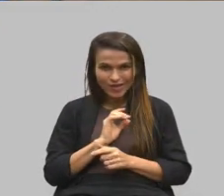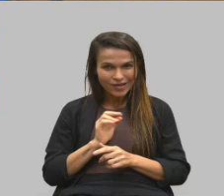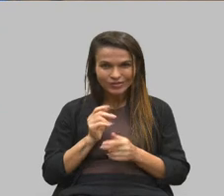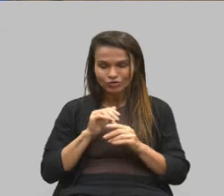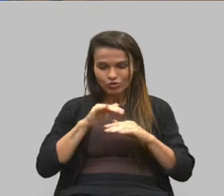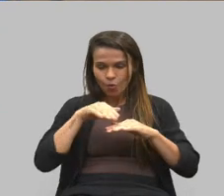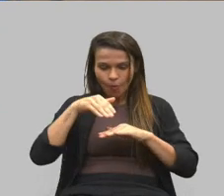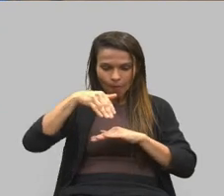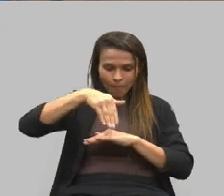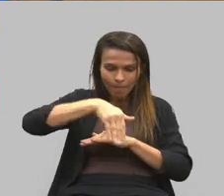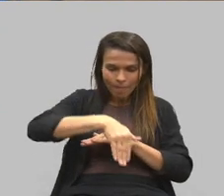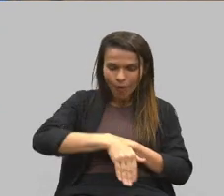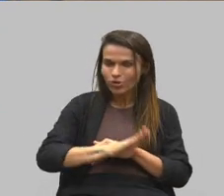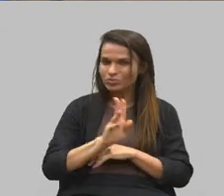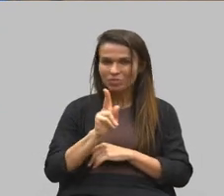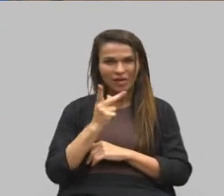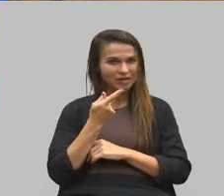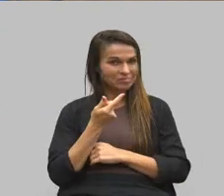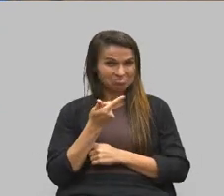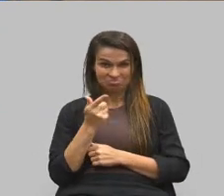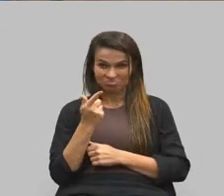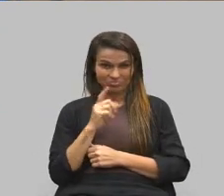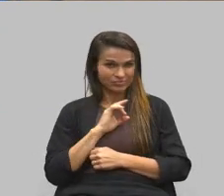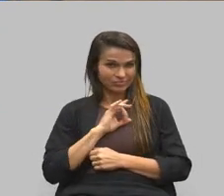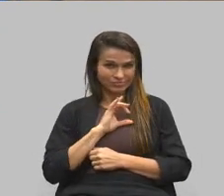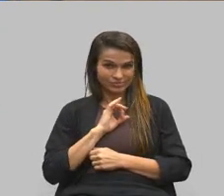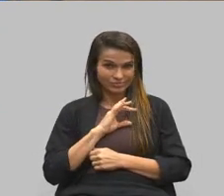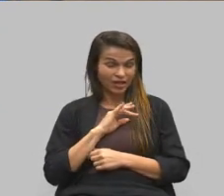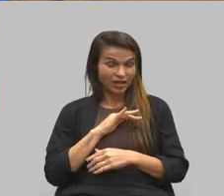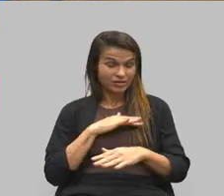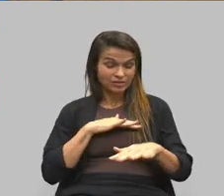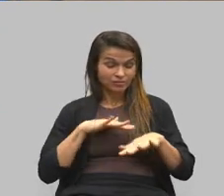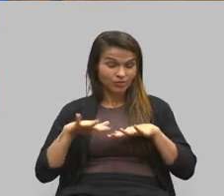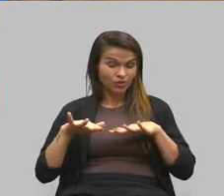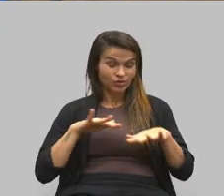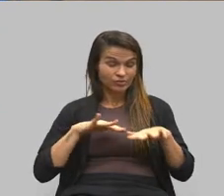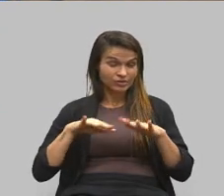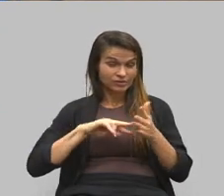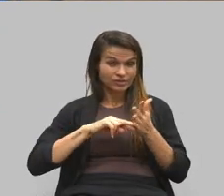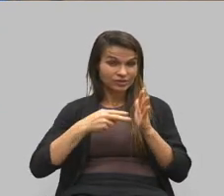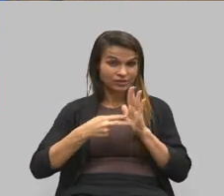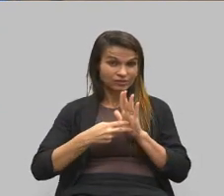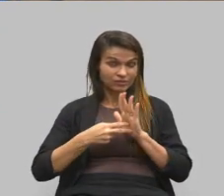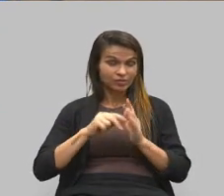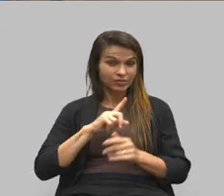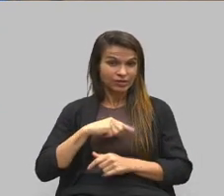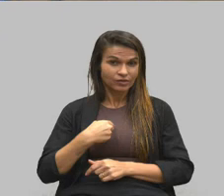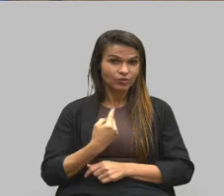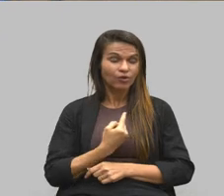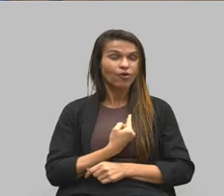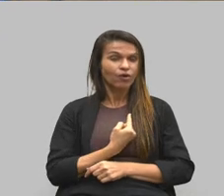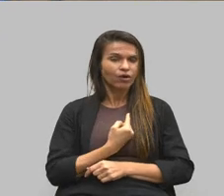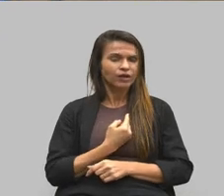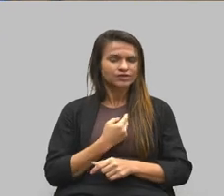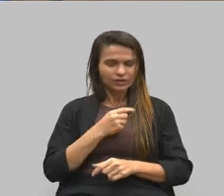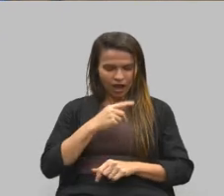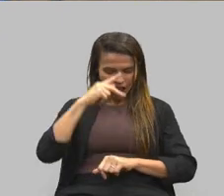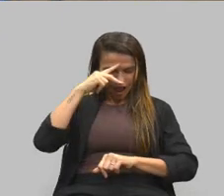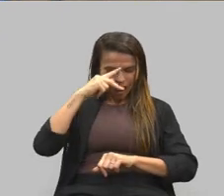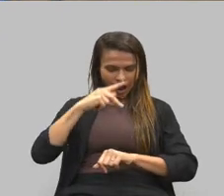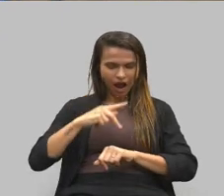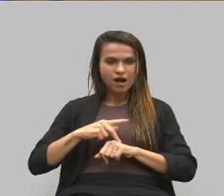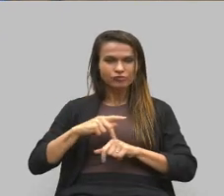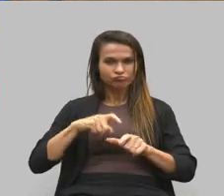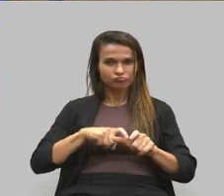BH então esses movimentos significam pra gente autonomia e